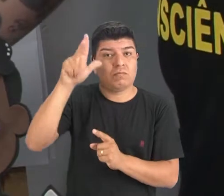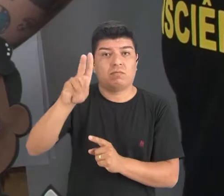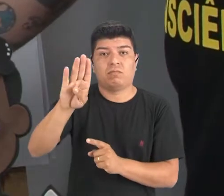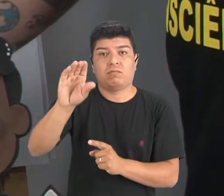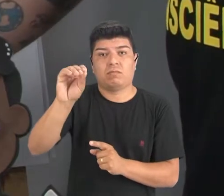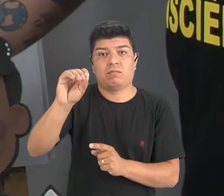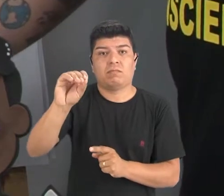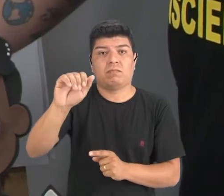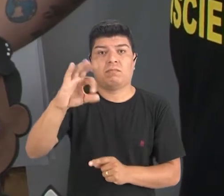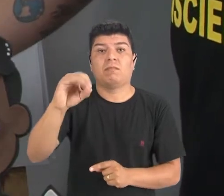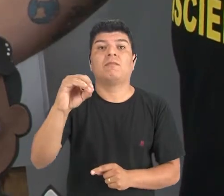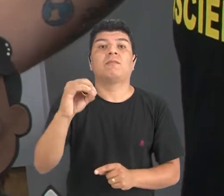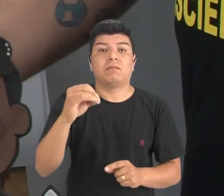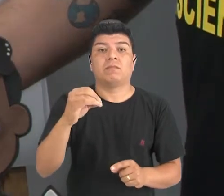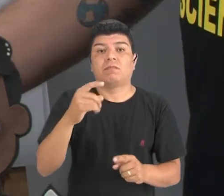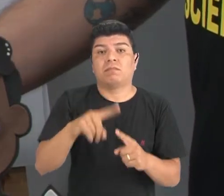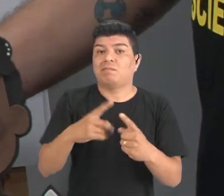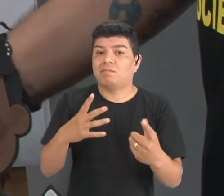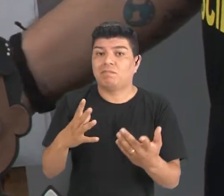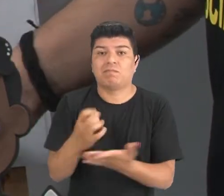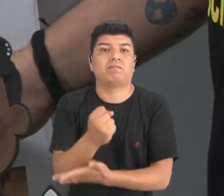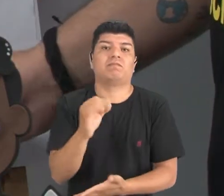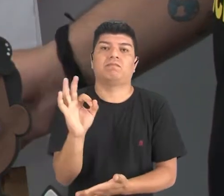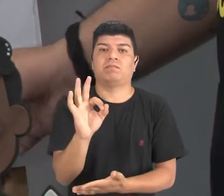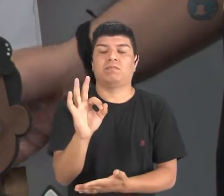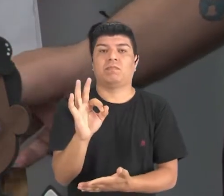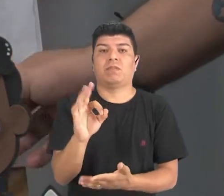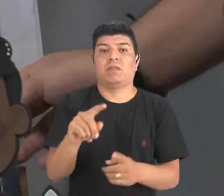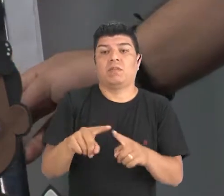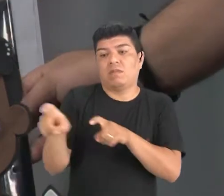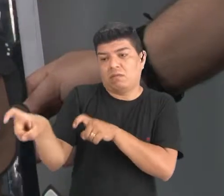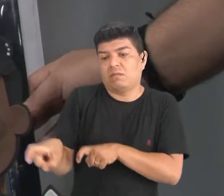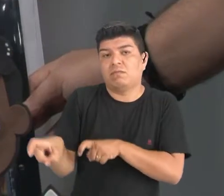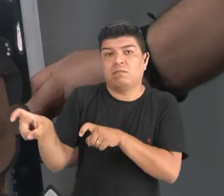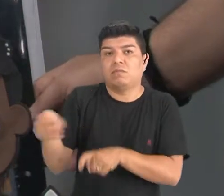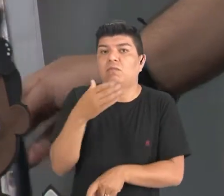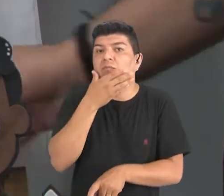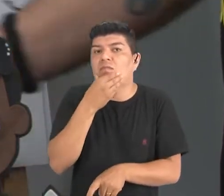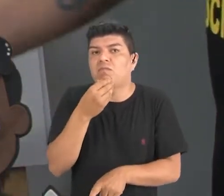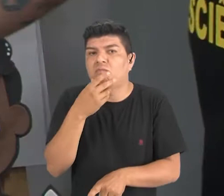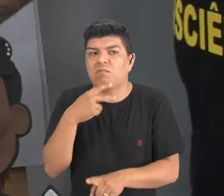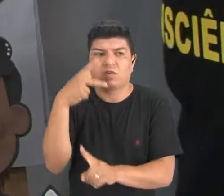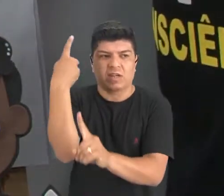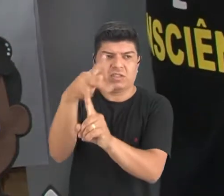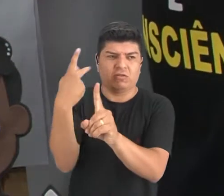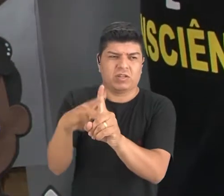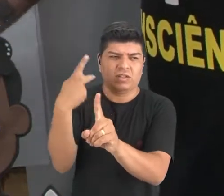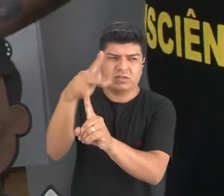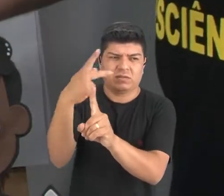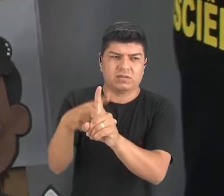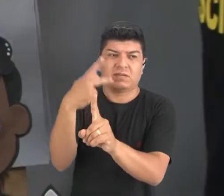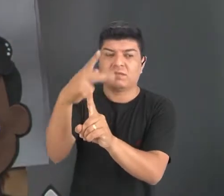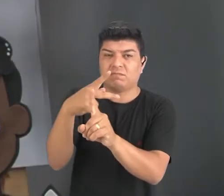capturá-lo. Então, o fazendeiro o castigou mais ainda.